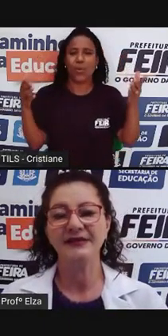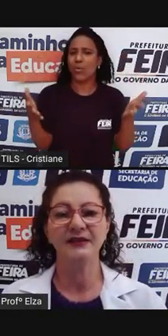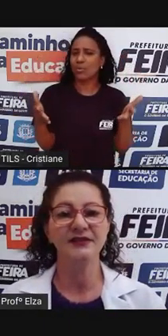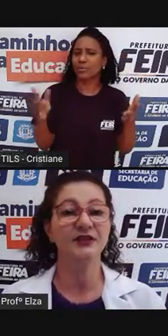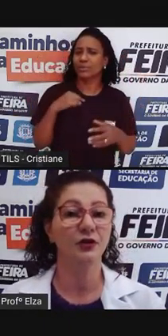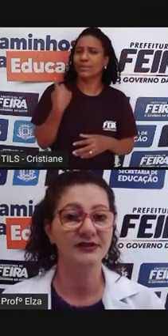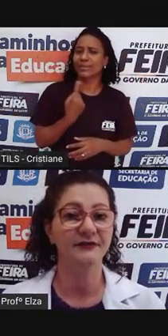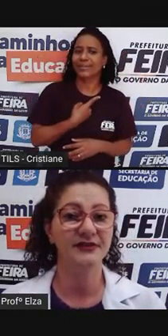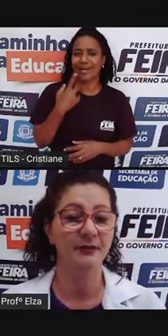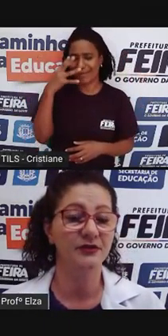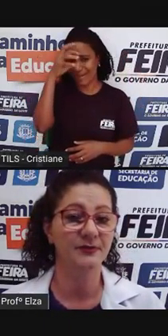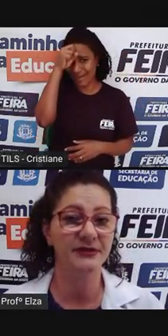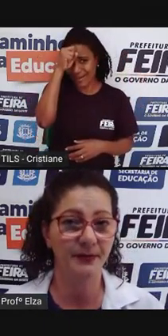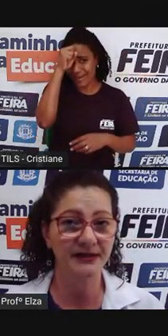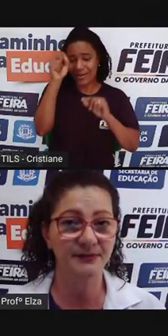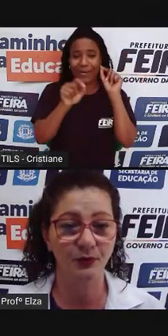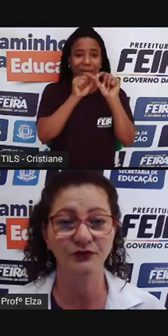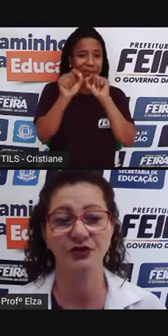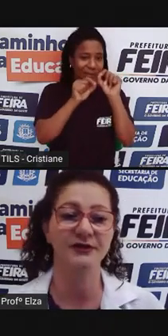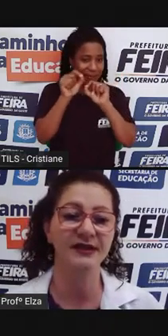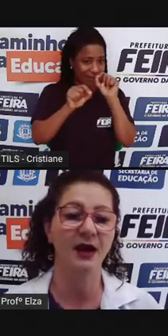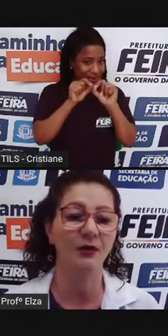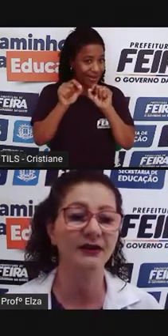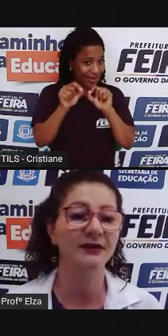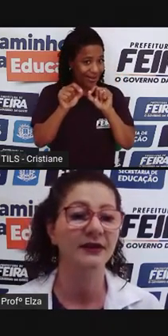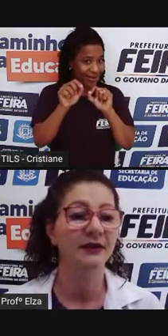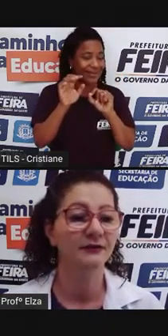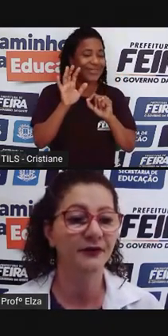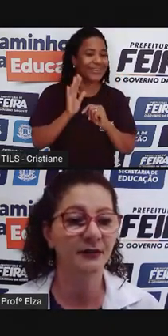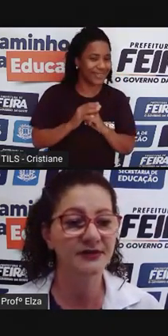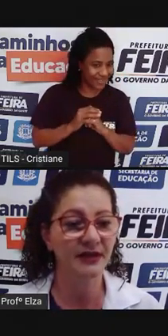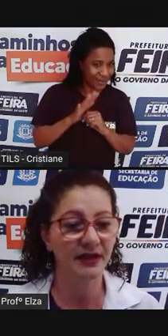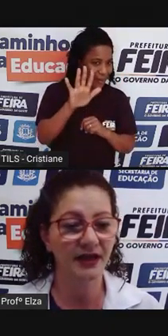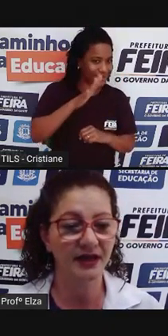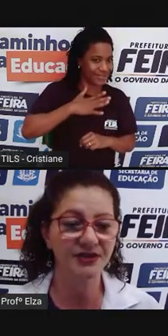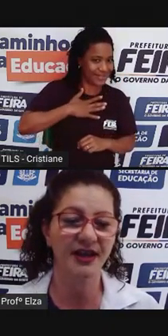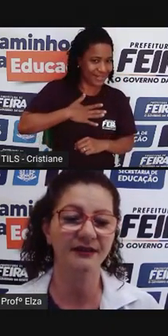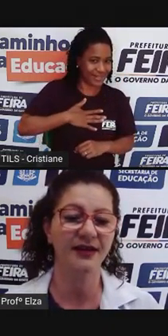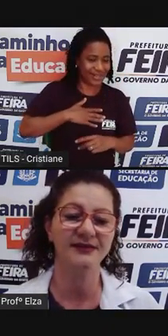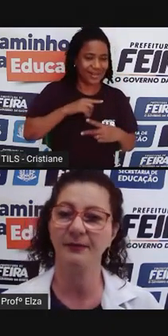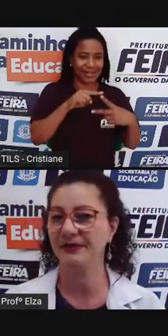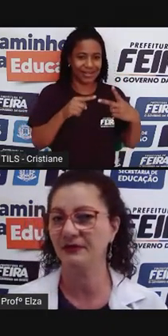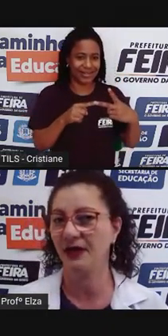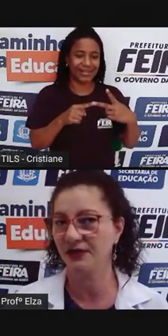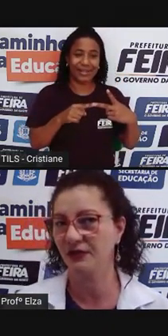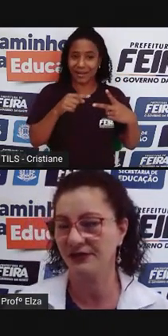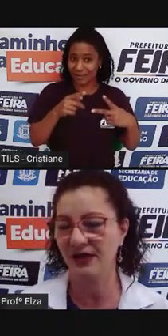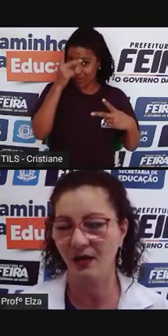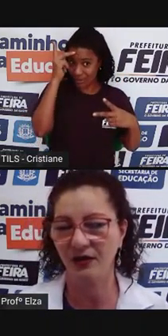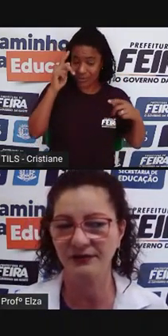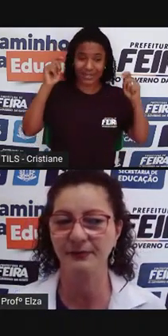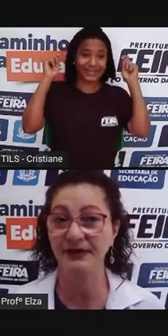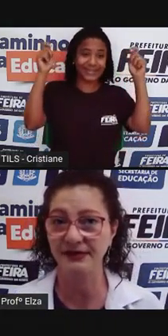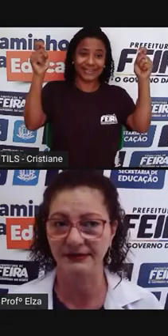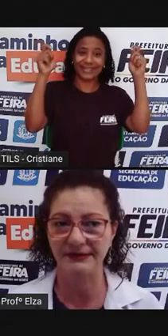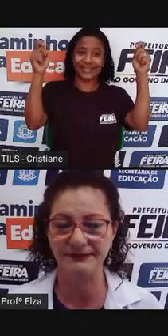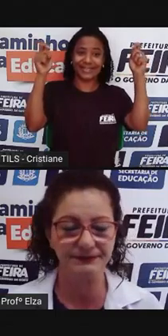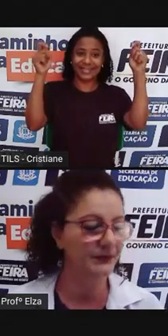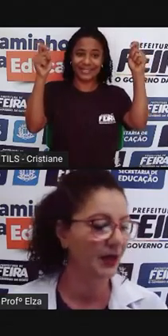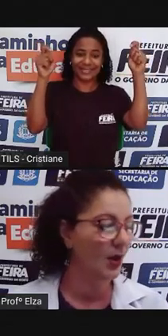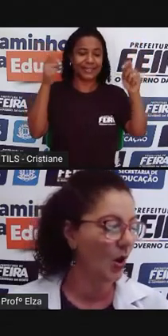Mas antes de nós revisarmos os principais pontos de nossa aula, vamos ler este cartaz que a personagem de nossa aula nos